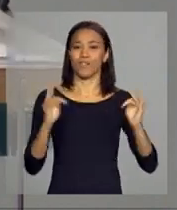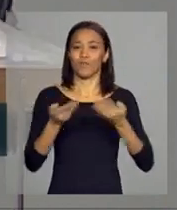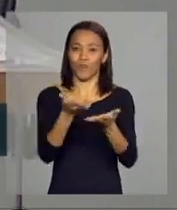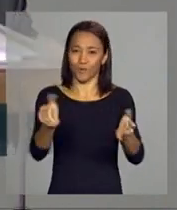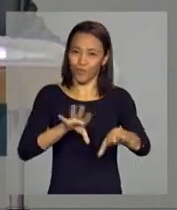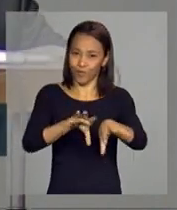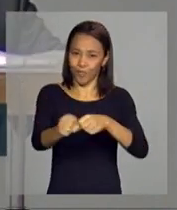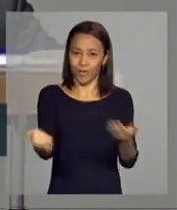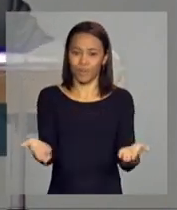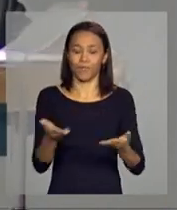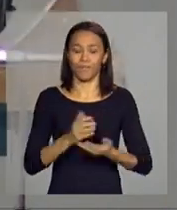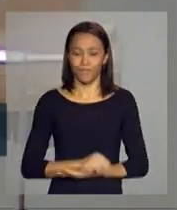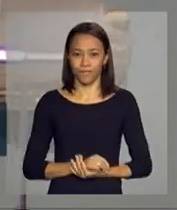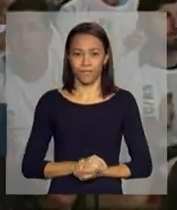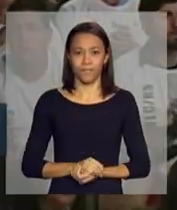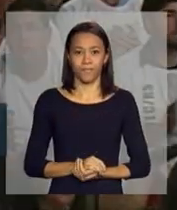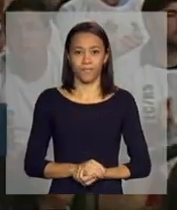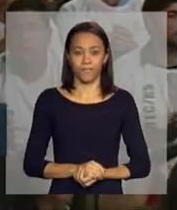formandos.